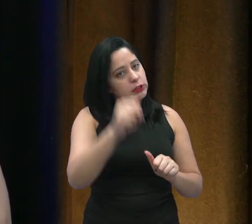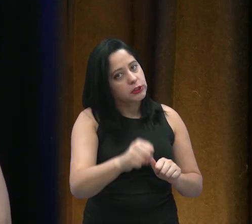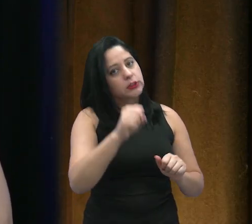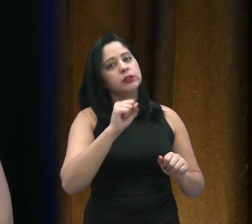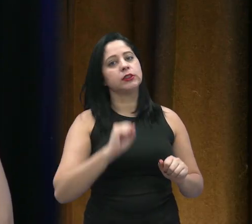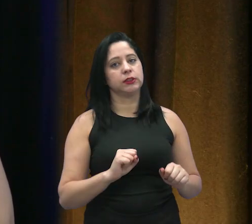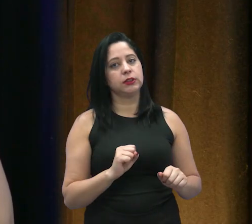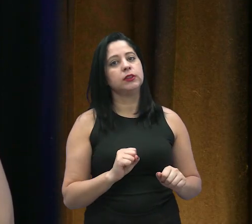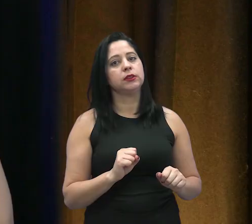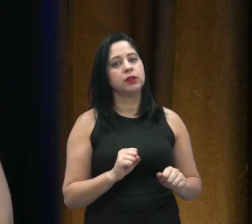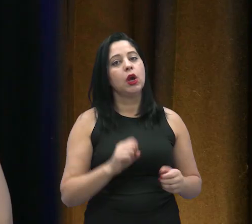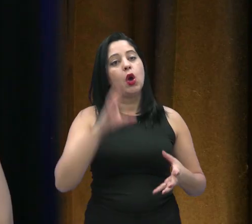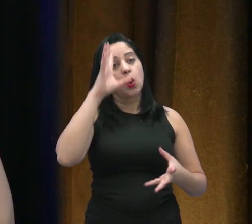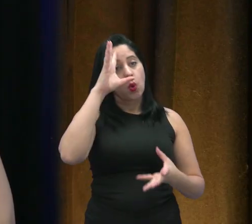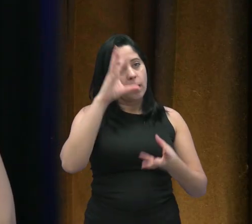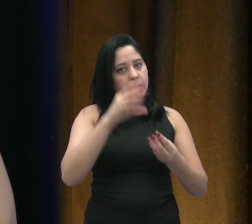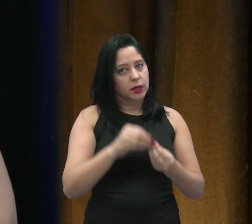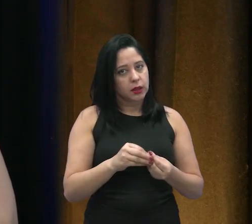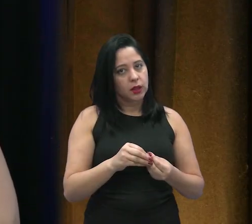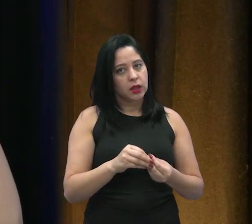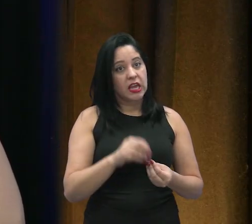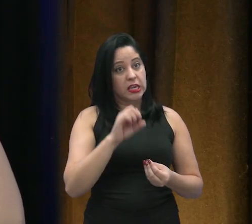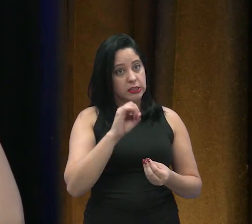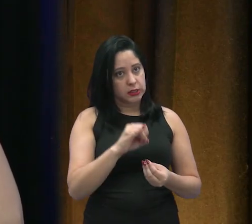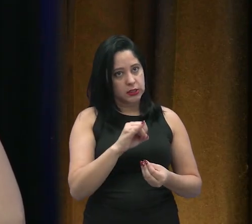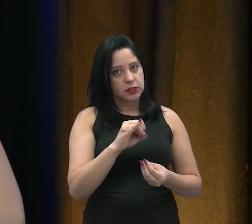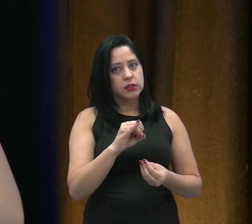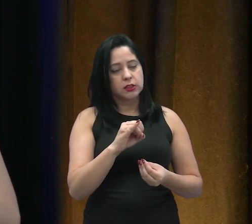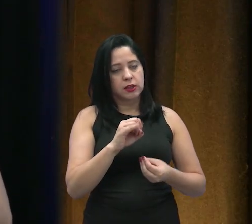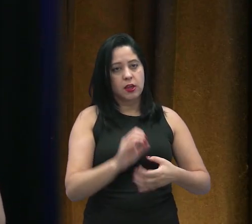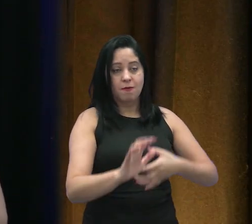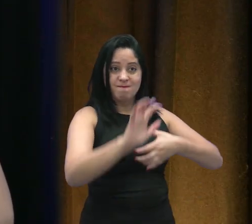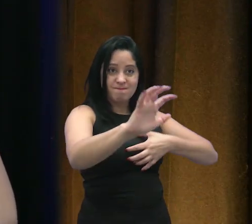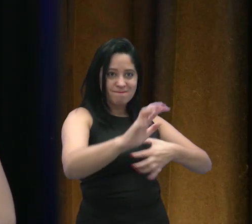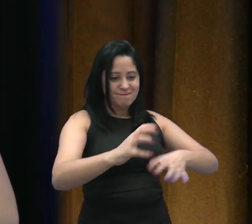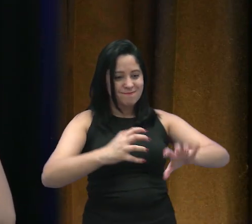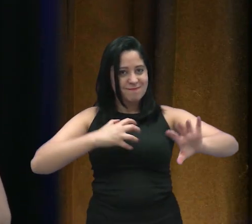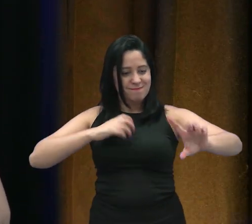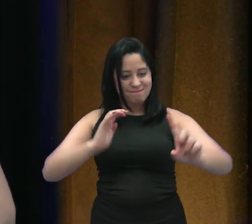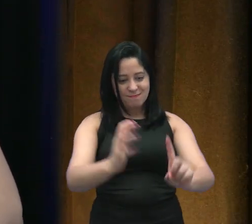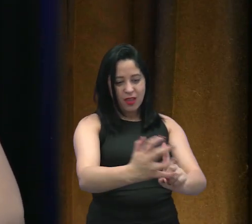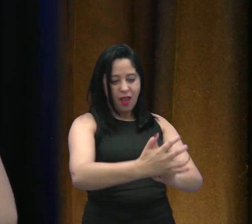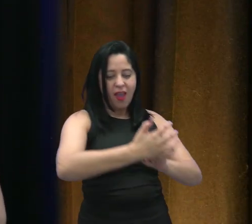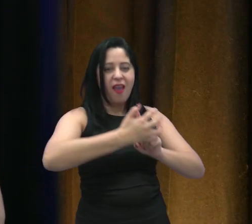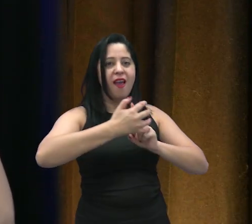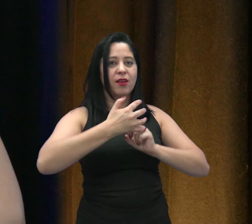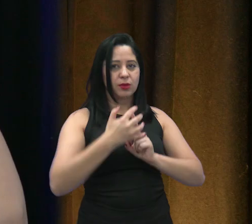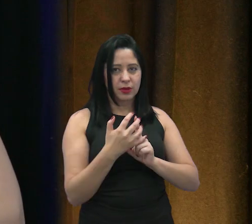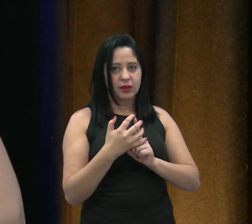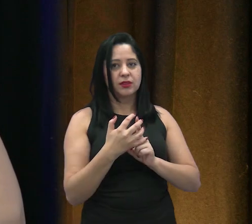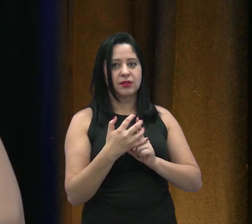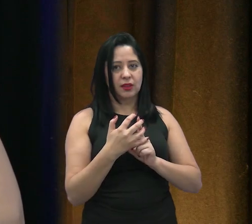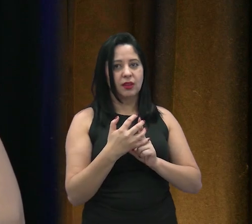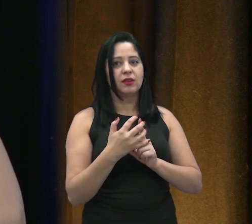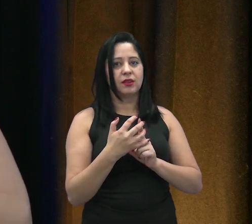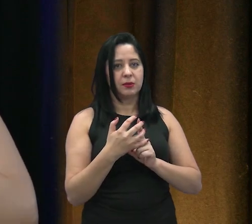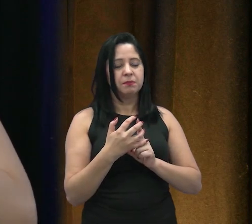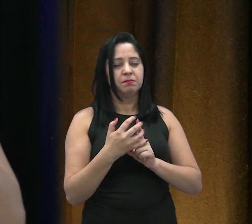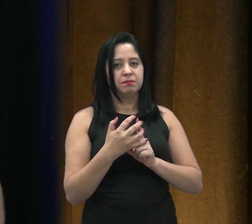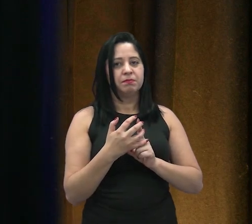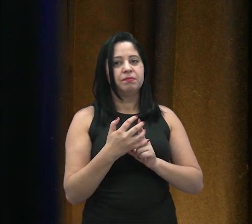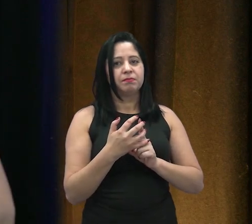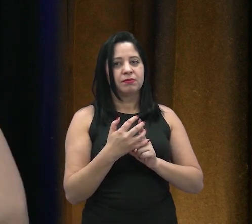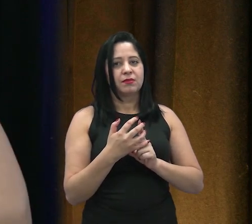importante a gente olhar para isso e entender que, assim, quanto mais a gente tiver essa empatia e acolher essas pessoas, né, quando eu